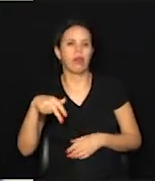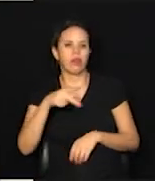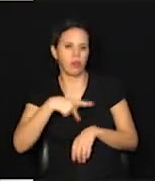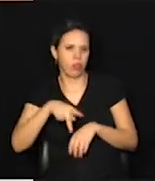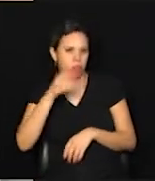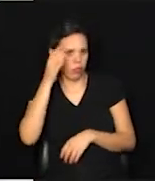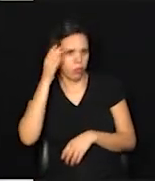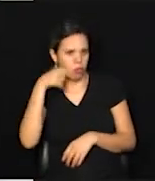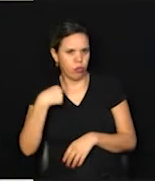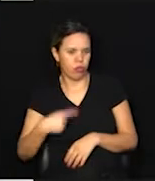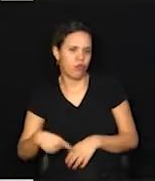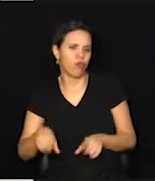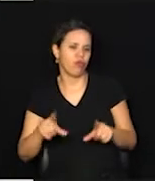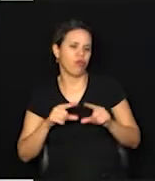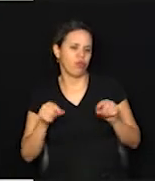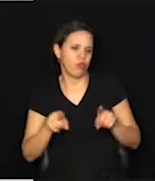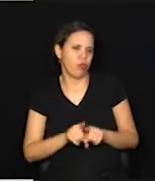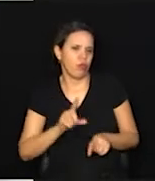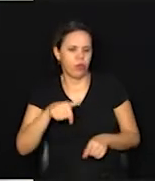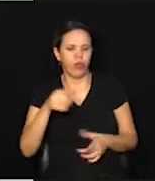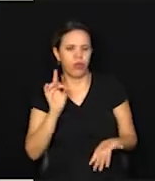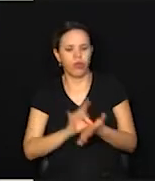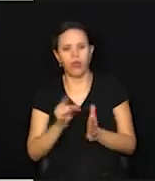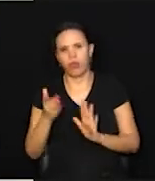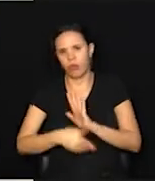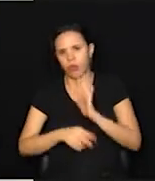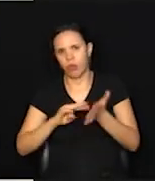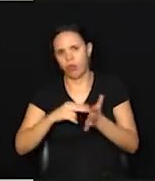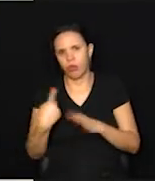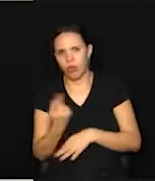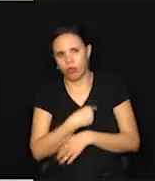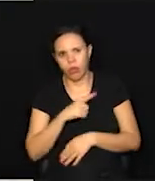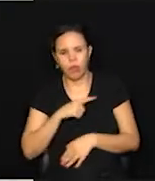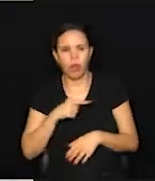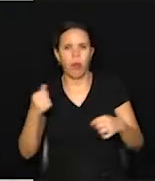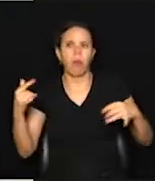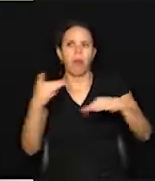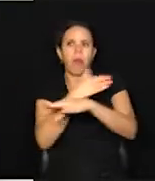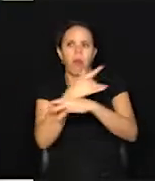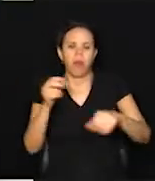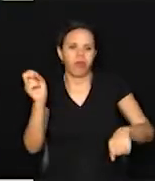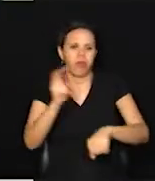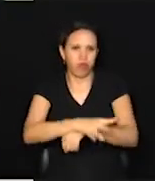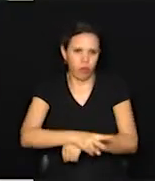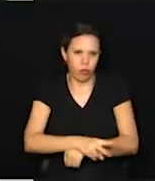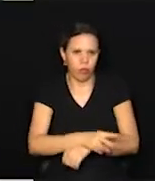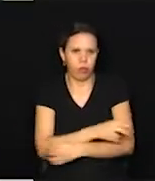mais alta do que a que se confirmou depois, o que significaria, caso a gente tivesse a circulação do vírus de forma